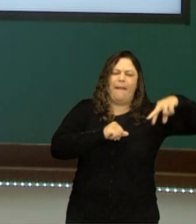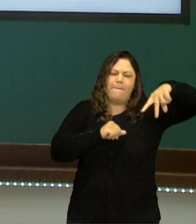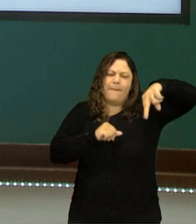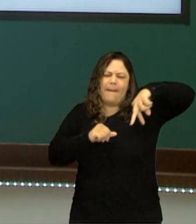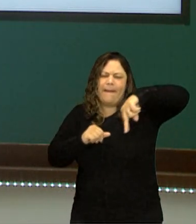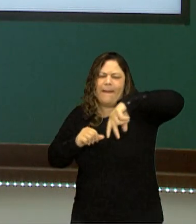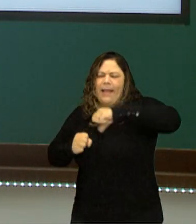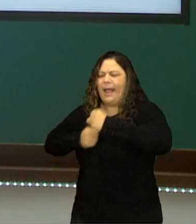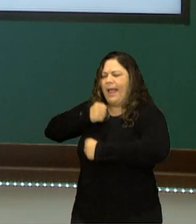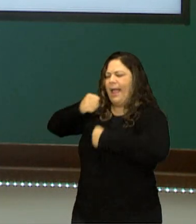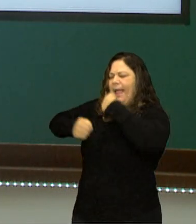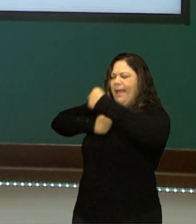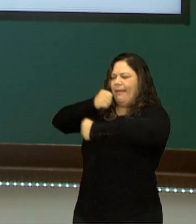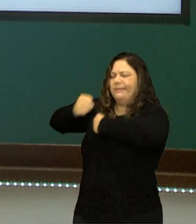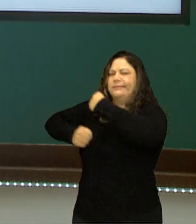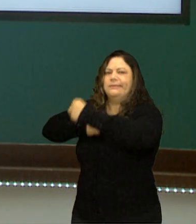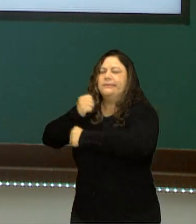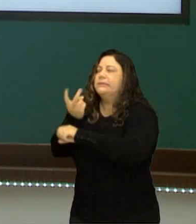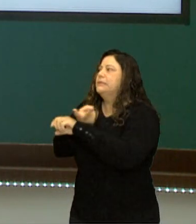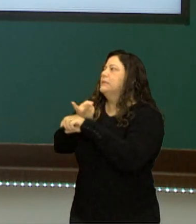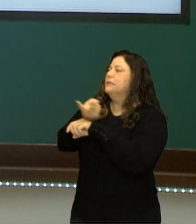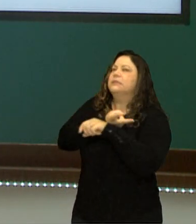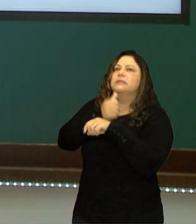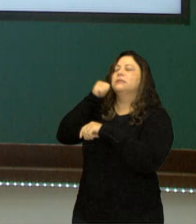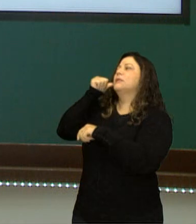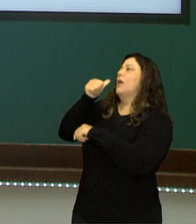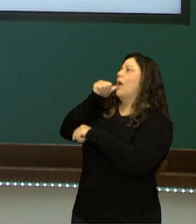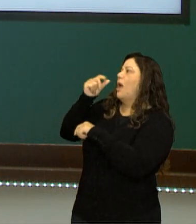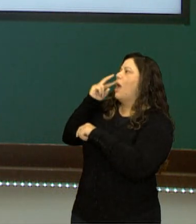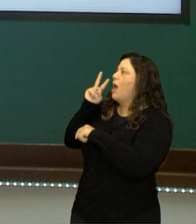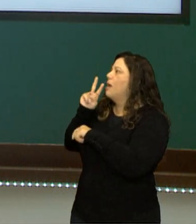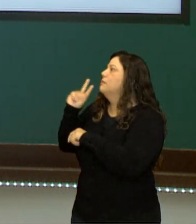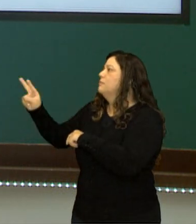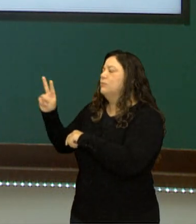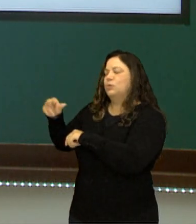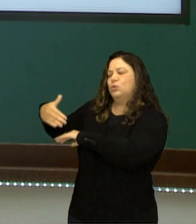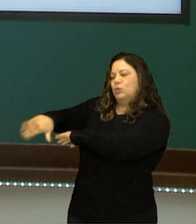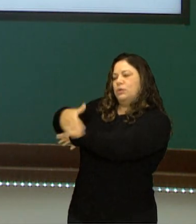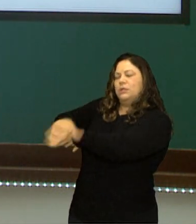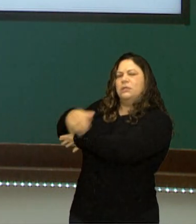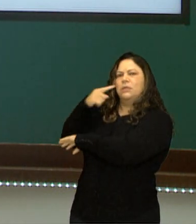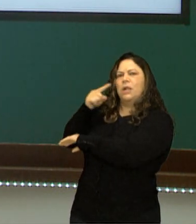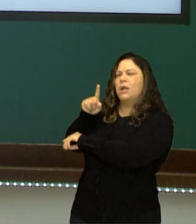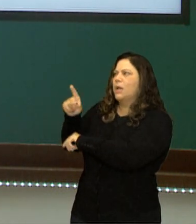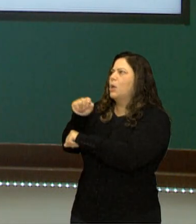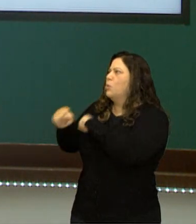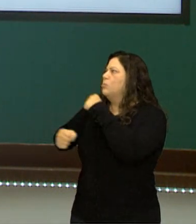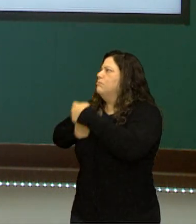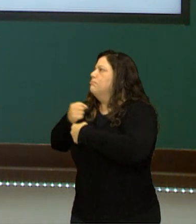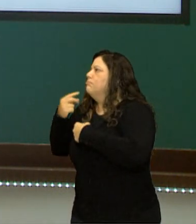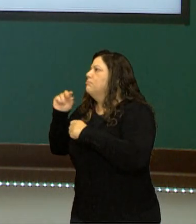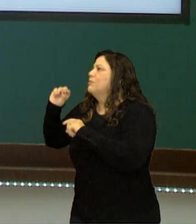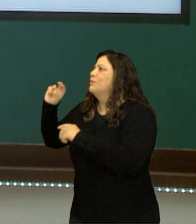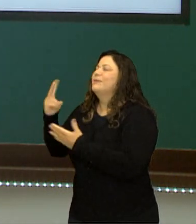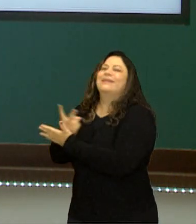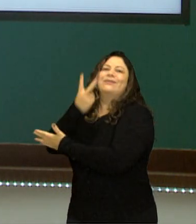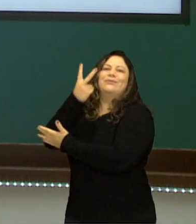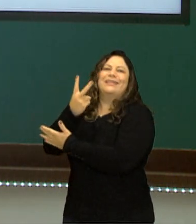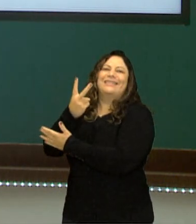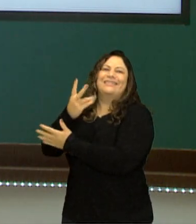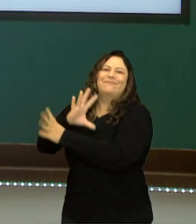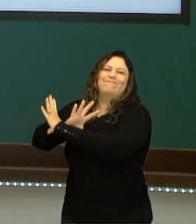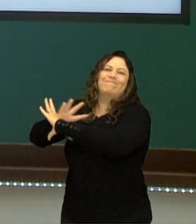descer, mas o bonde está muito rápido, ele pode se machucar. E o que acontece? O bonde só vai parar na próxima